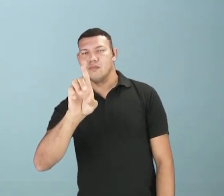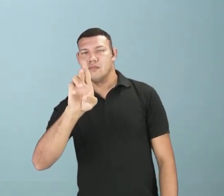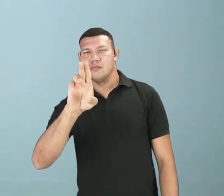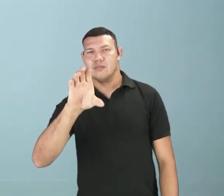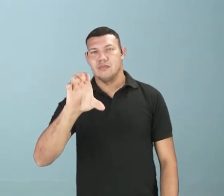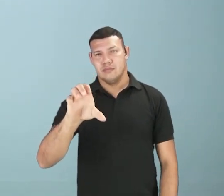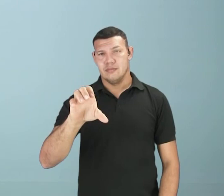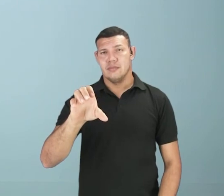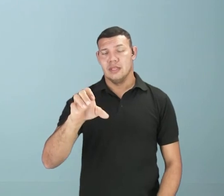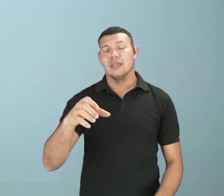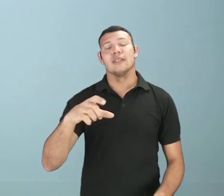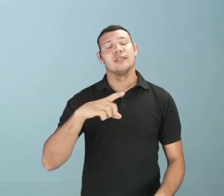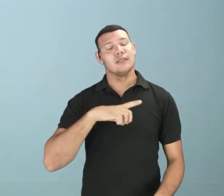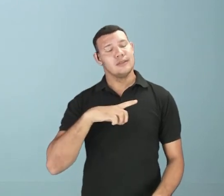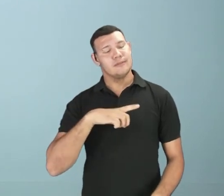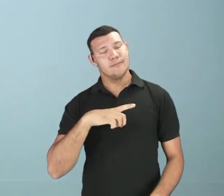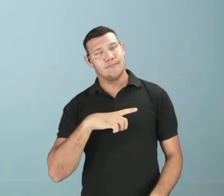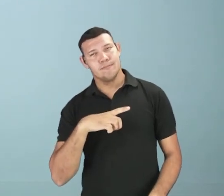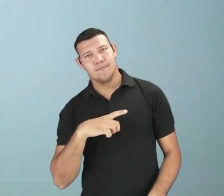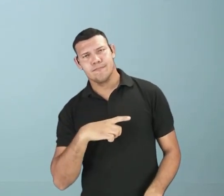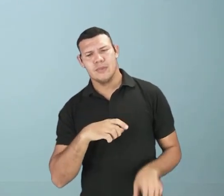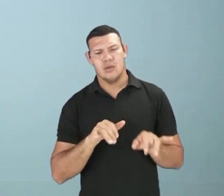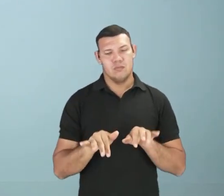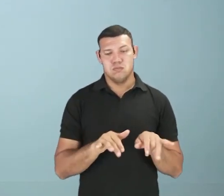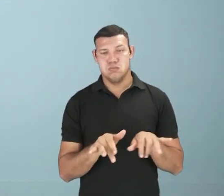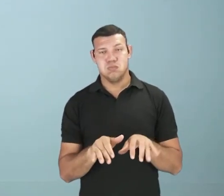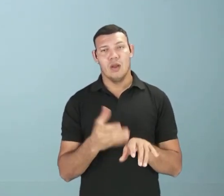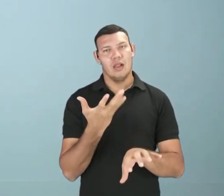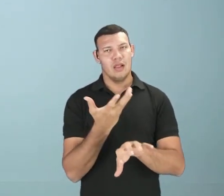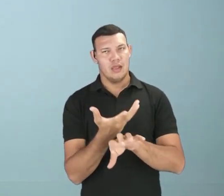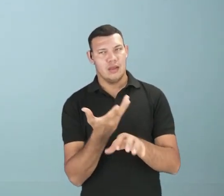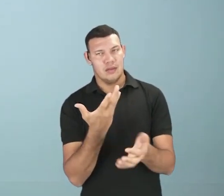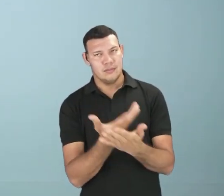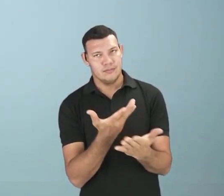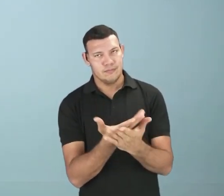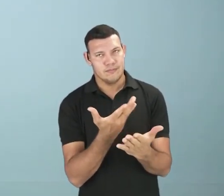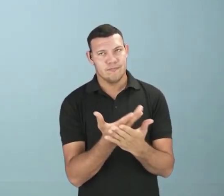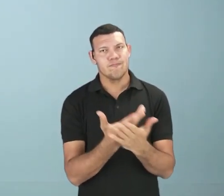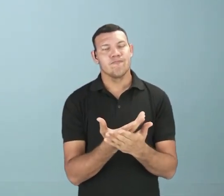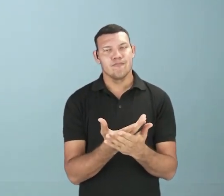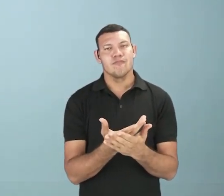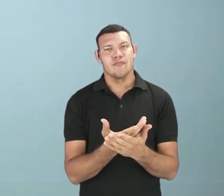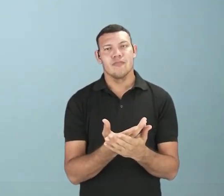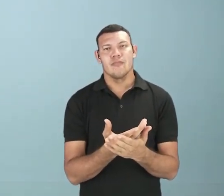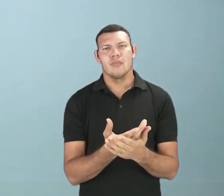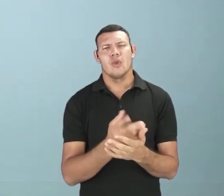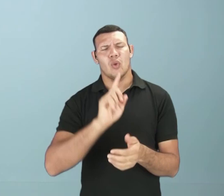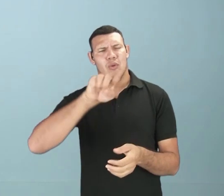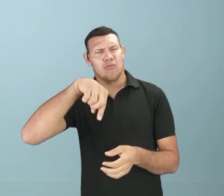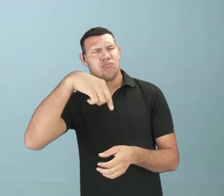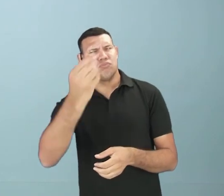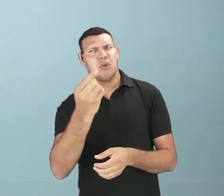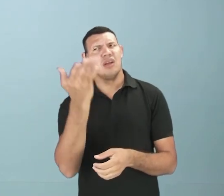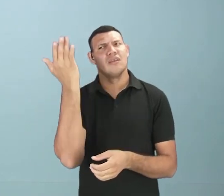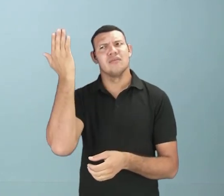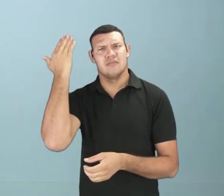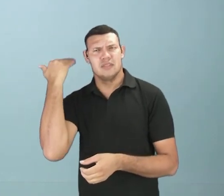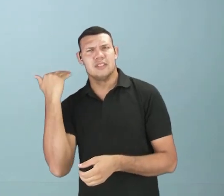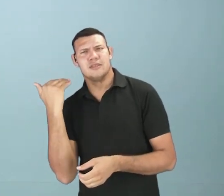plataforma Eduque, além de você, né, acessar essa aula na íntegra, você também pode acessar outras aulas e aí